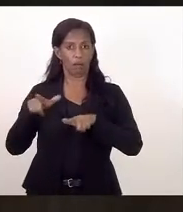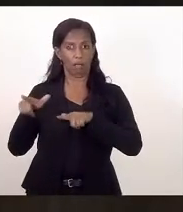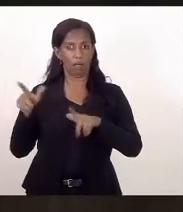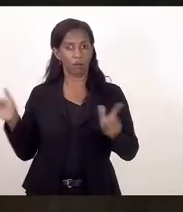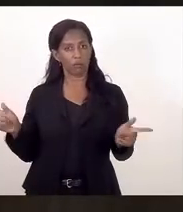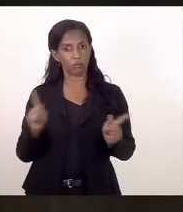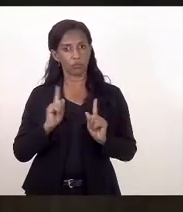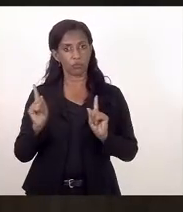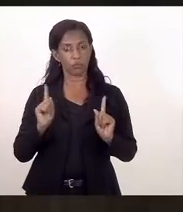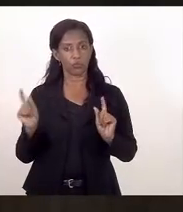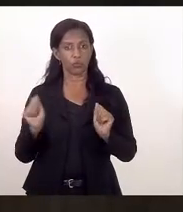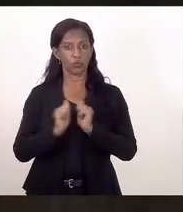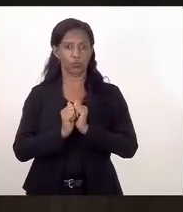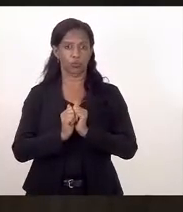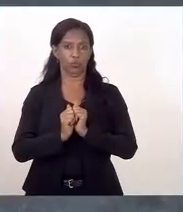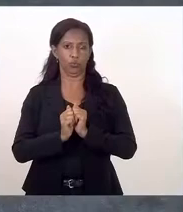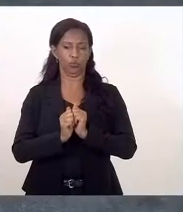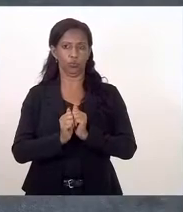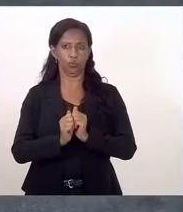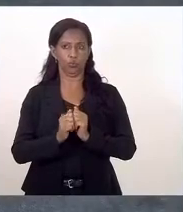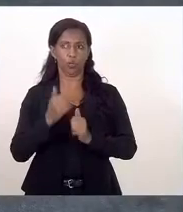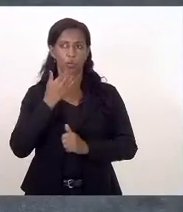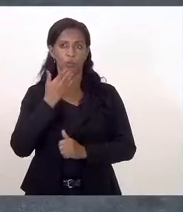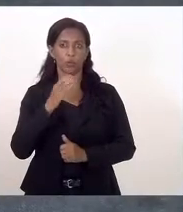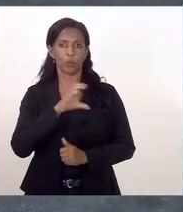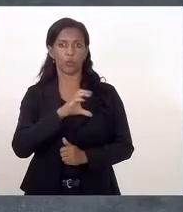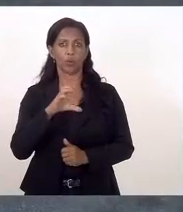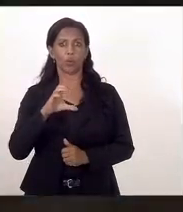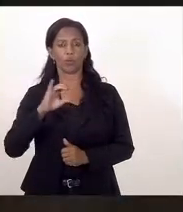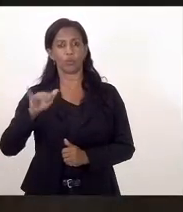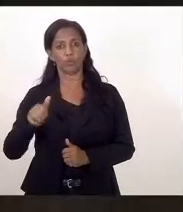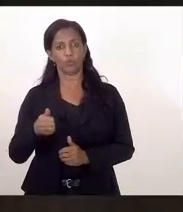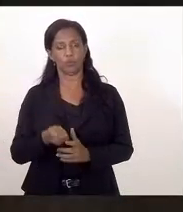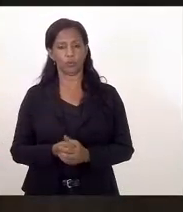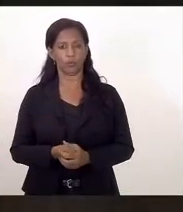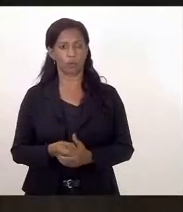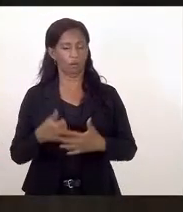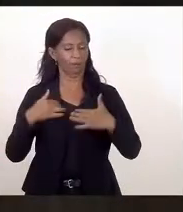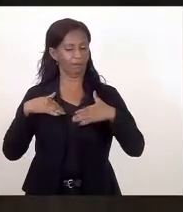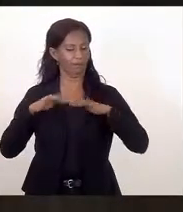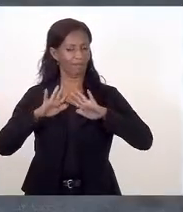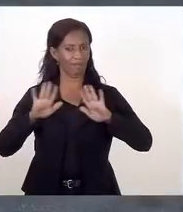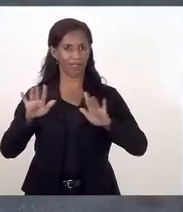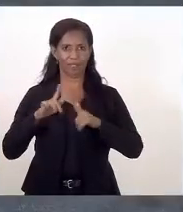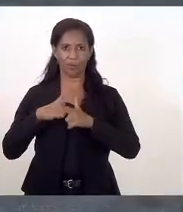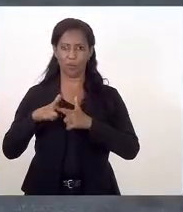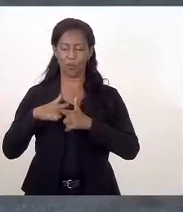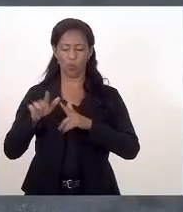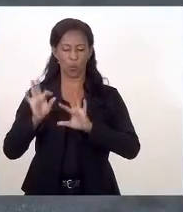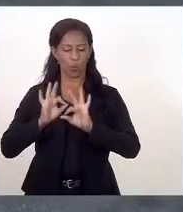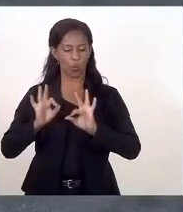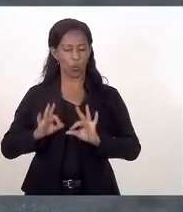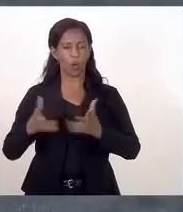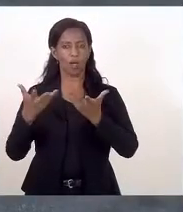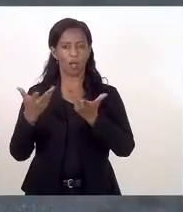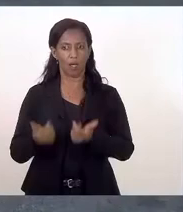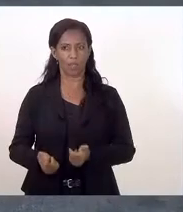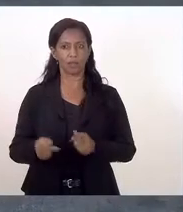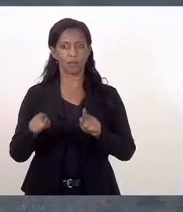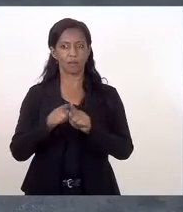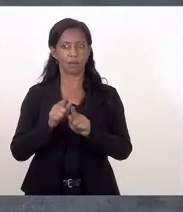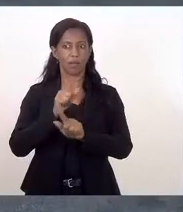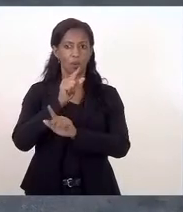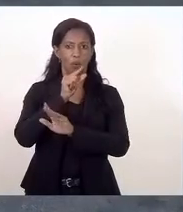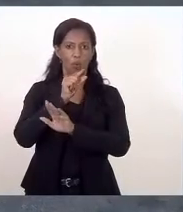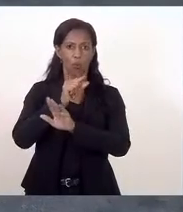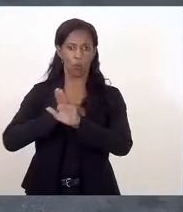com vossa excelência. Esse é um pedido da Comissão de Constituição de Justiça para tentar acomodar os... Sem problema nenhum. Inclusive, permitindo a coautoria